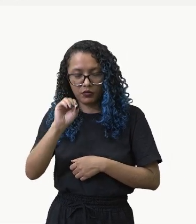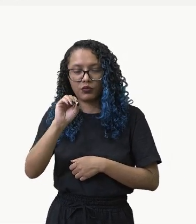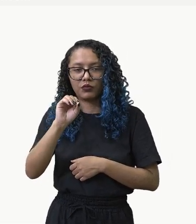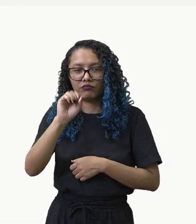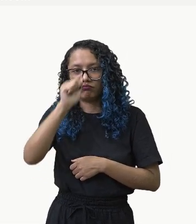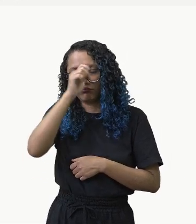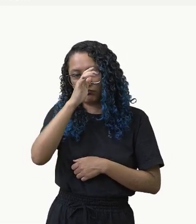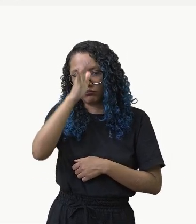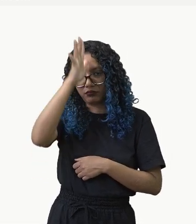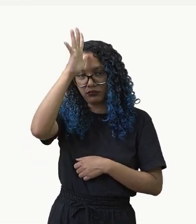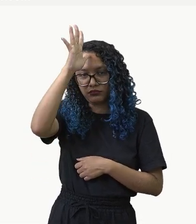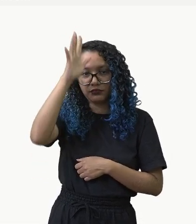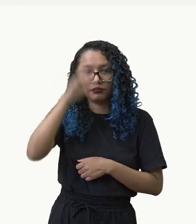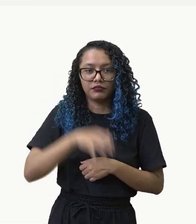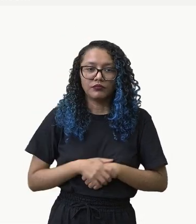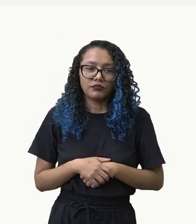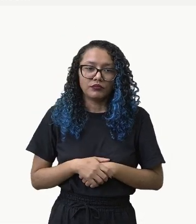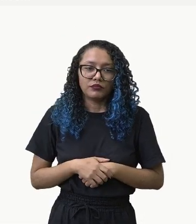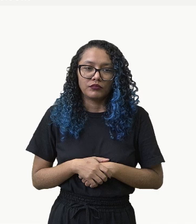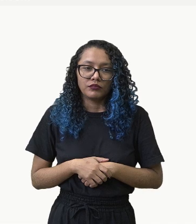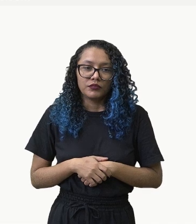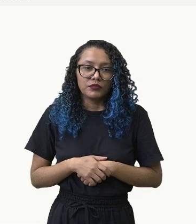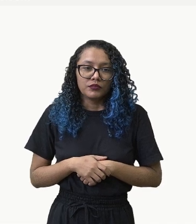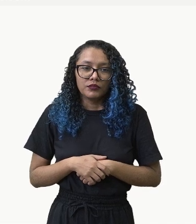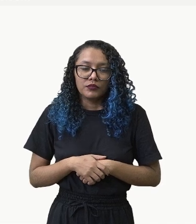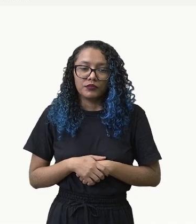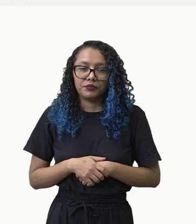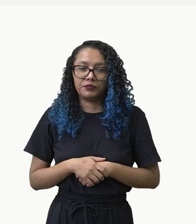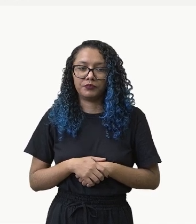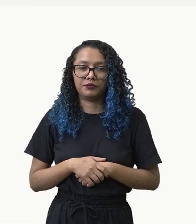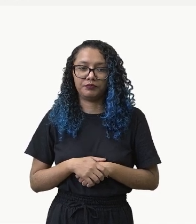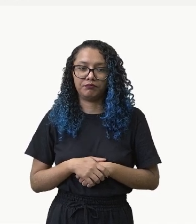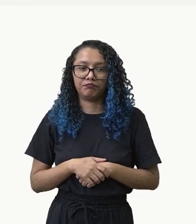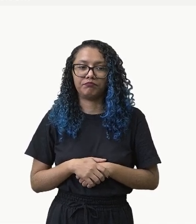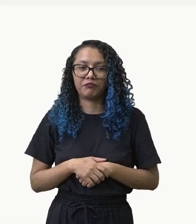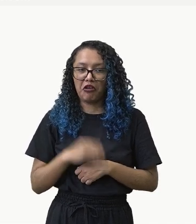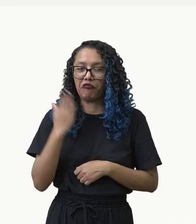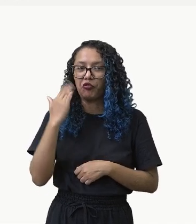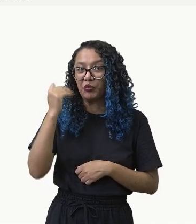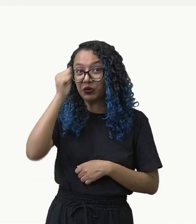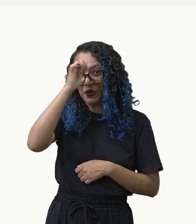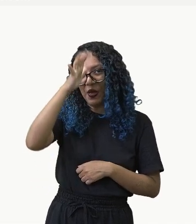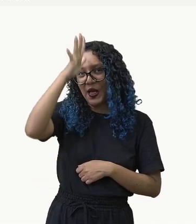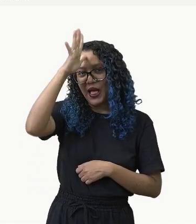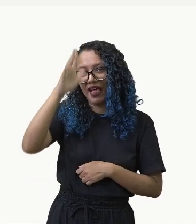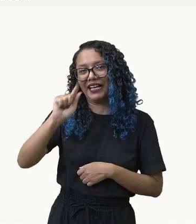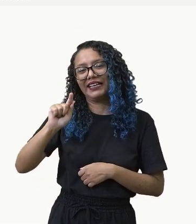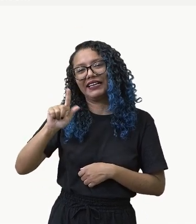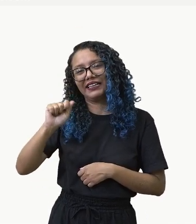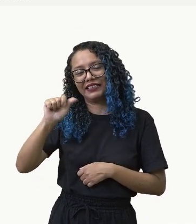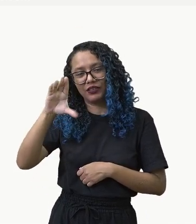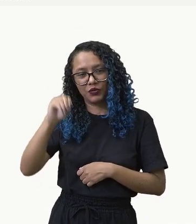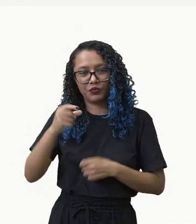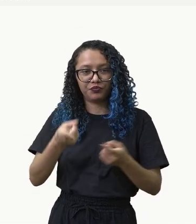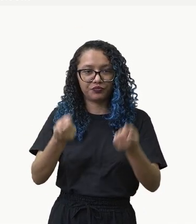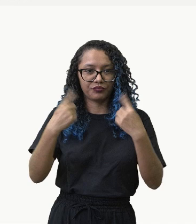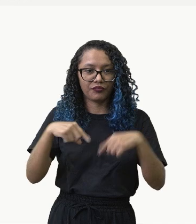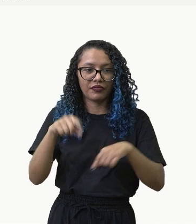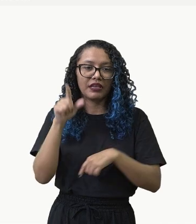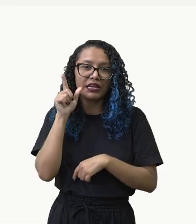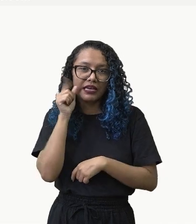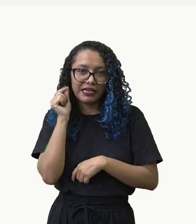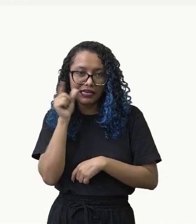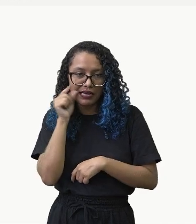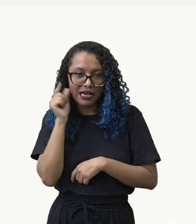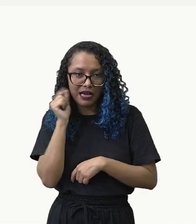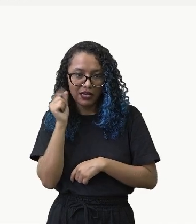el gacho aí é o galo tão conhecido né el gato não tem mudança